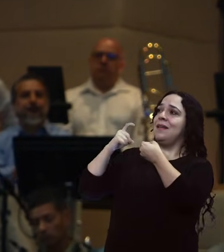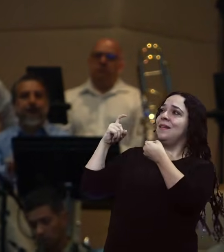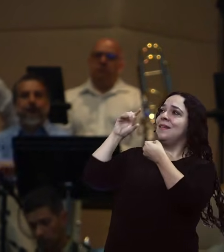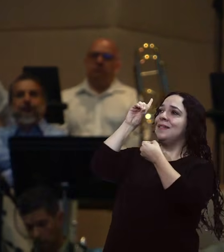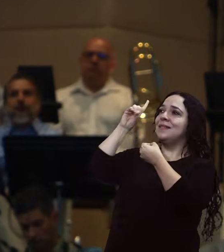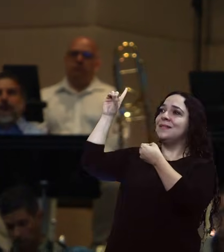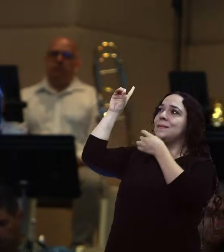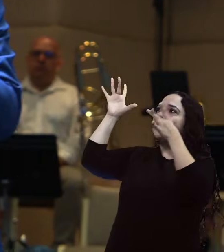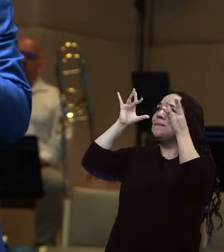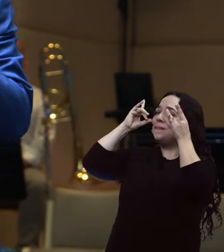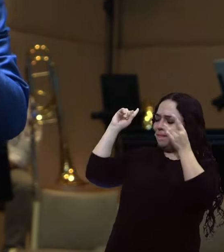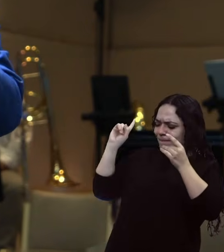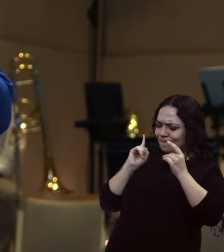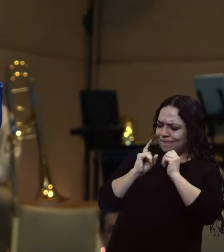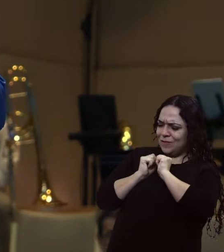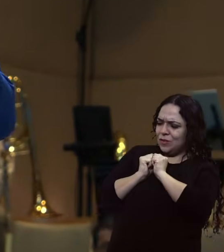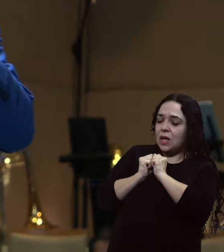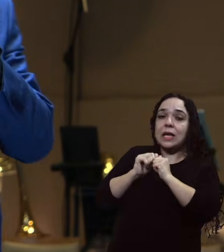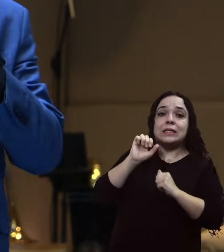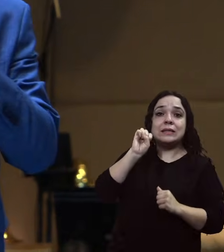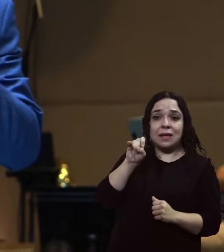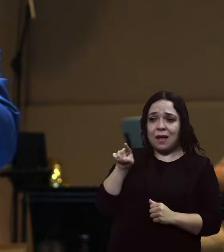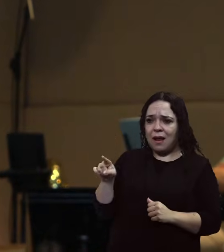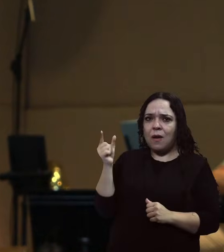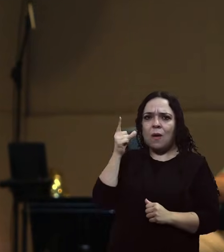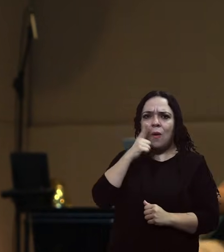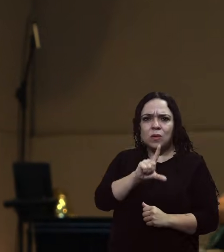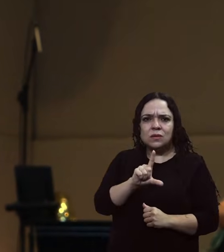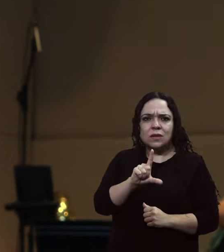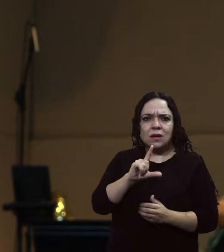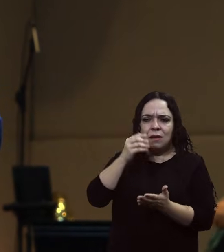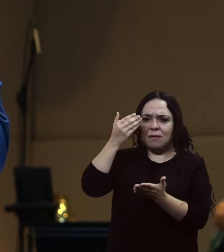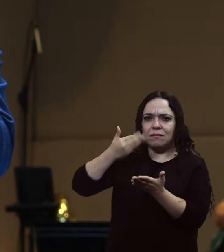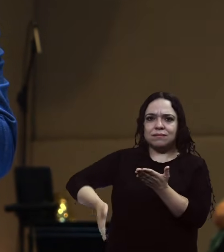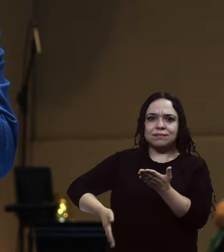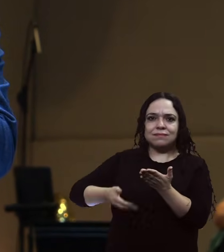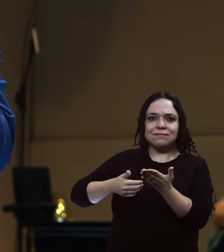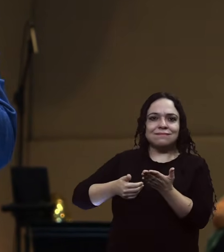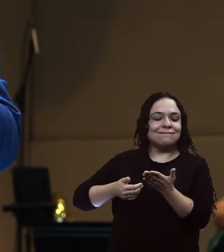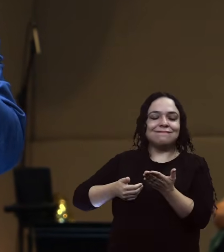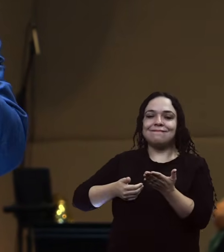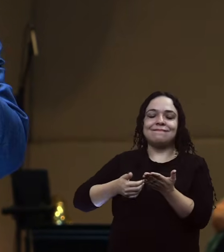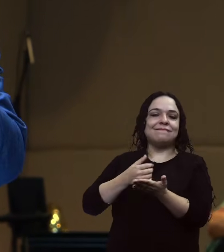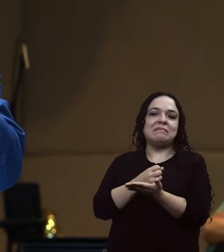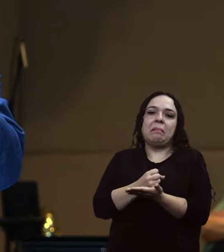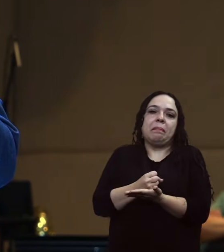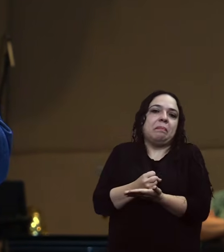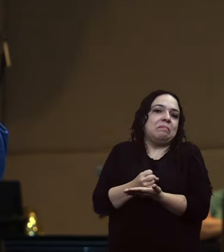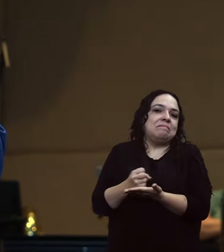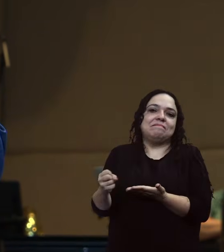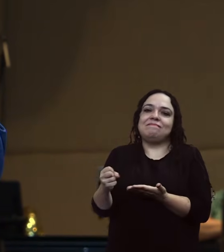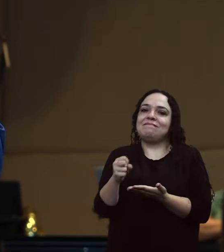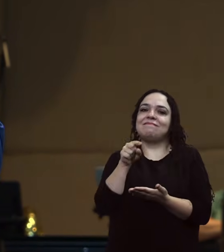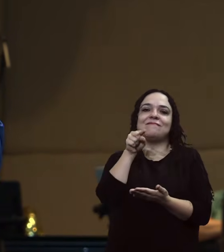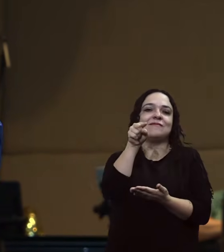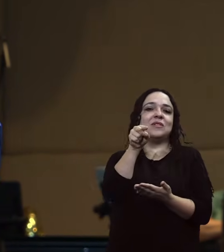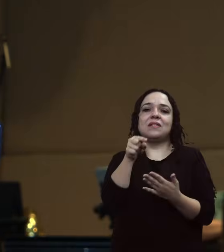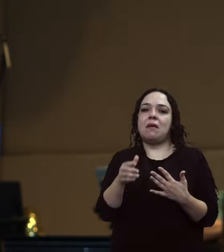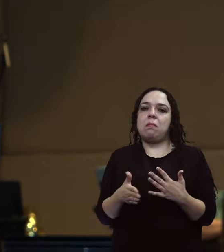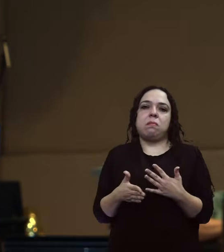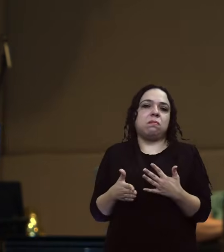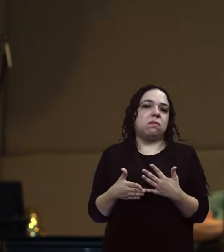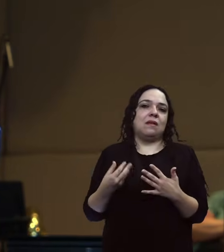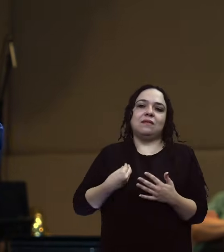vida. Porque se ele roubar o propósito e a presença, você não vai